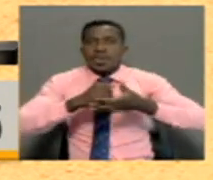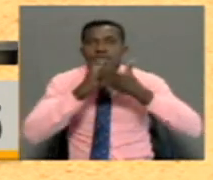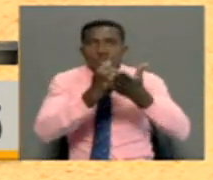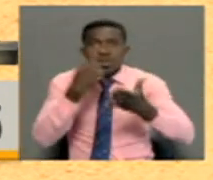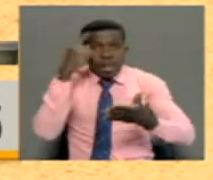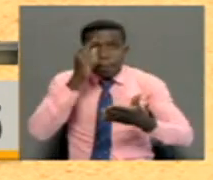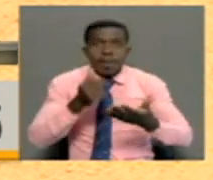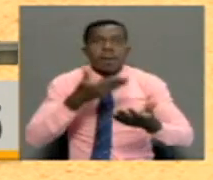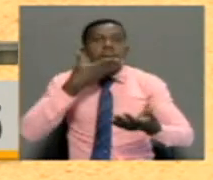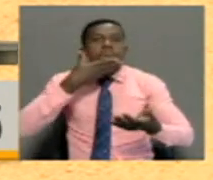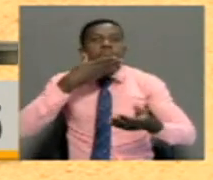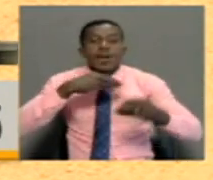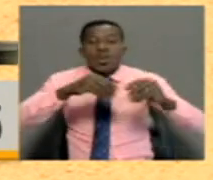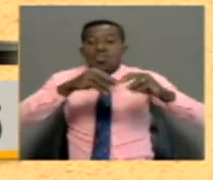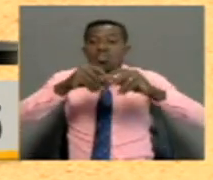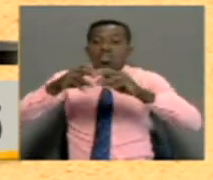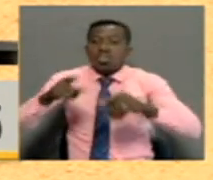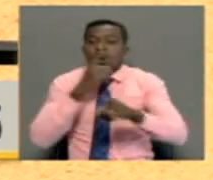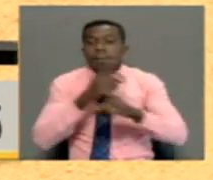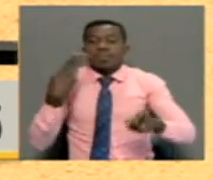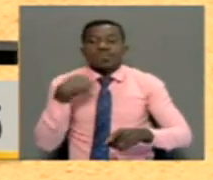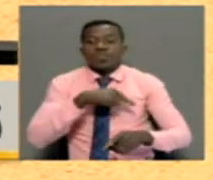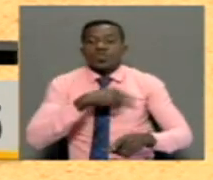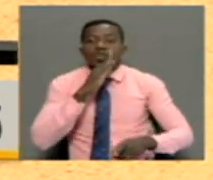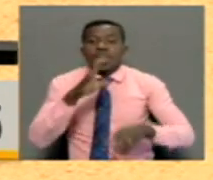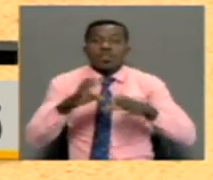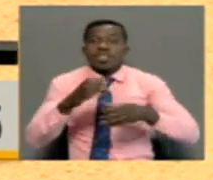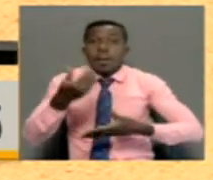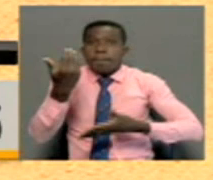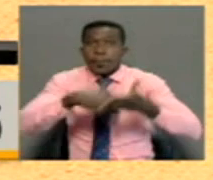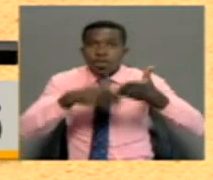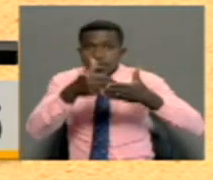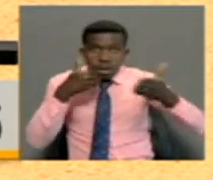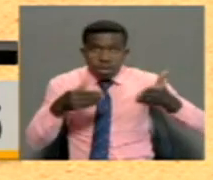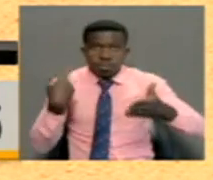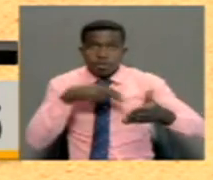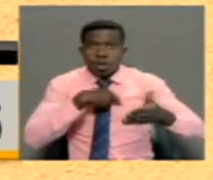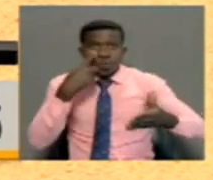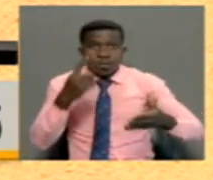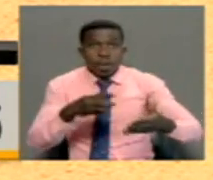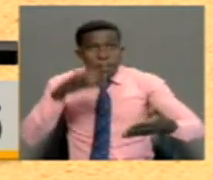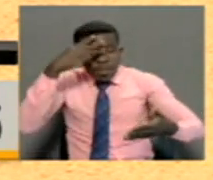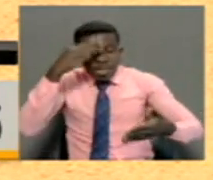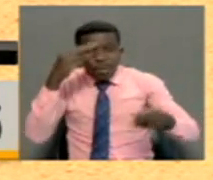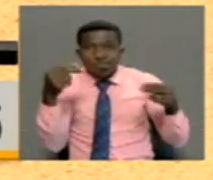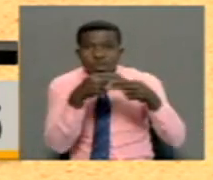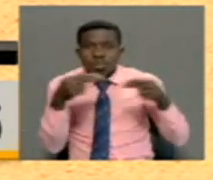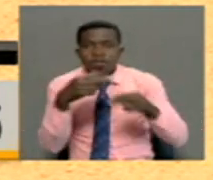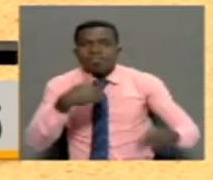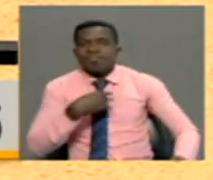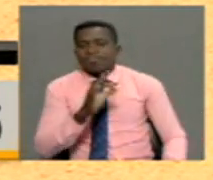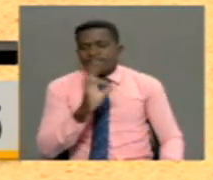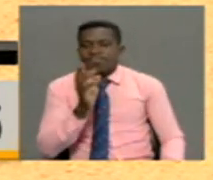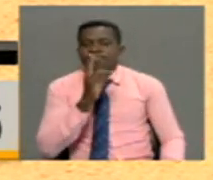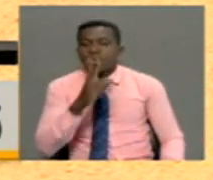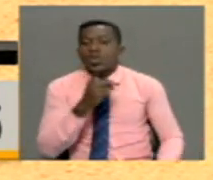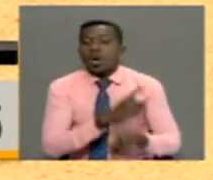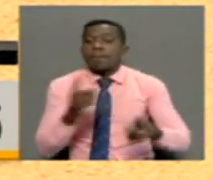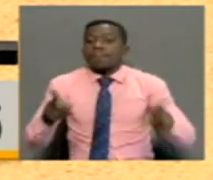a variedade é muito boa, já fizemos teste do produto, que é final de consumo,